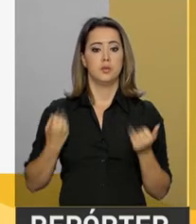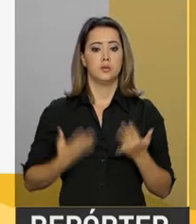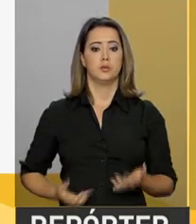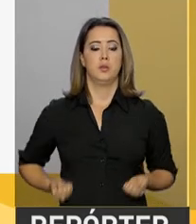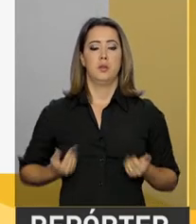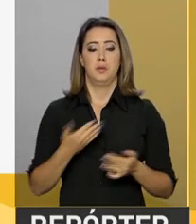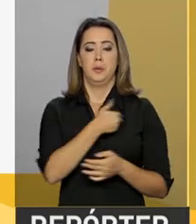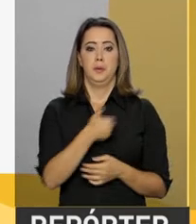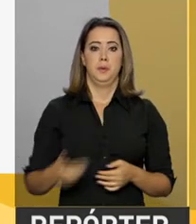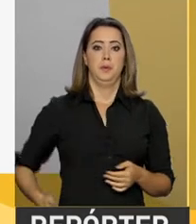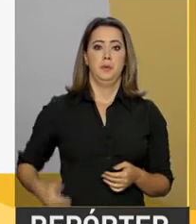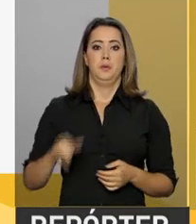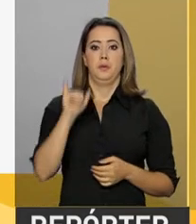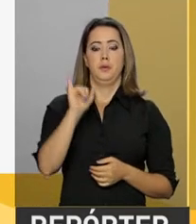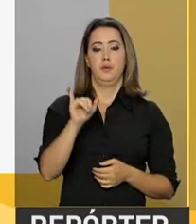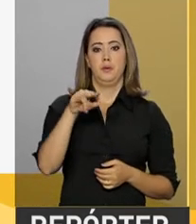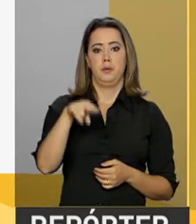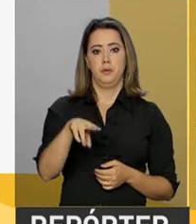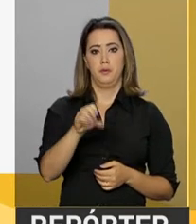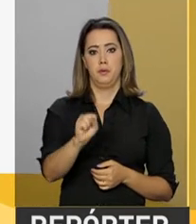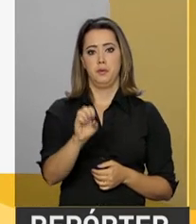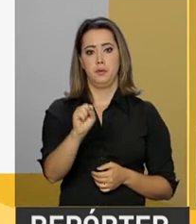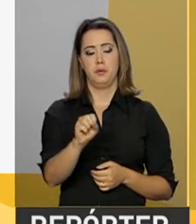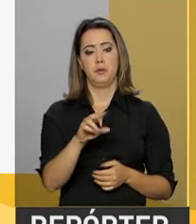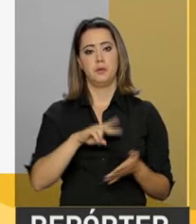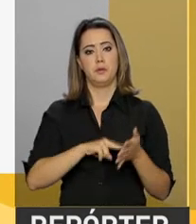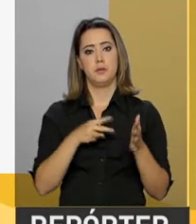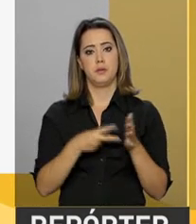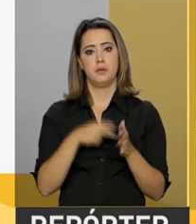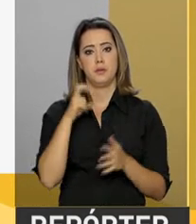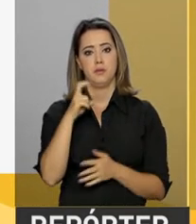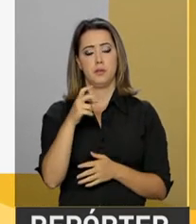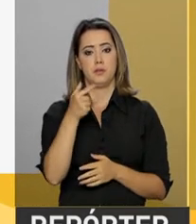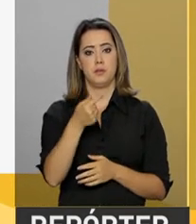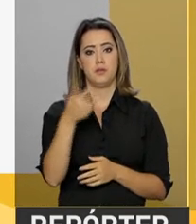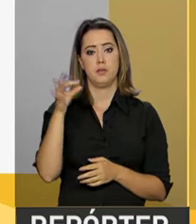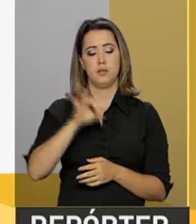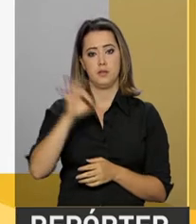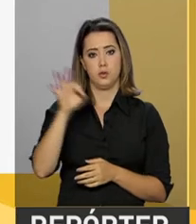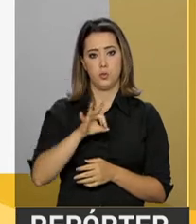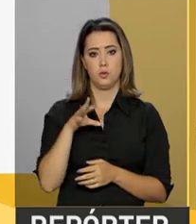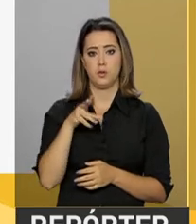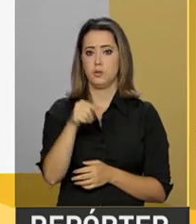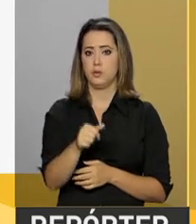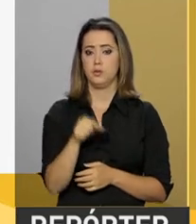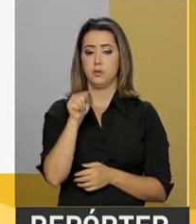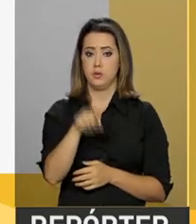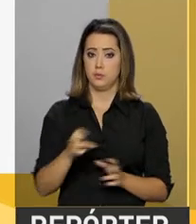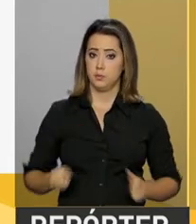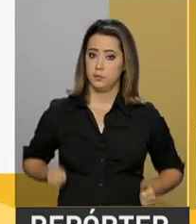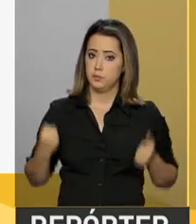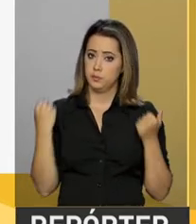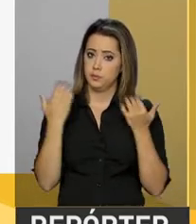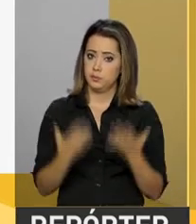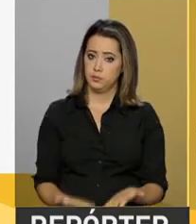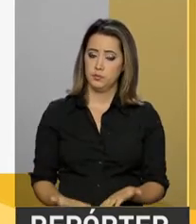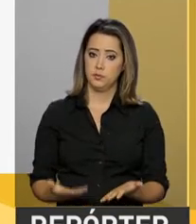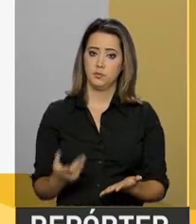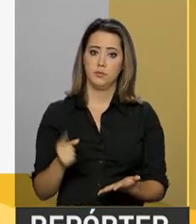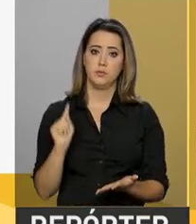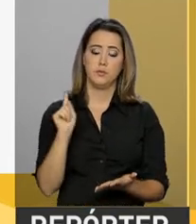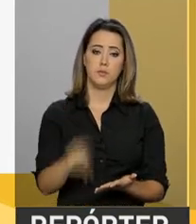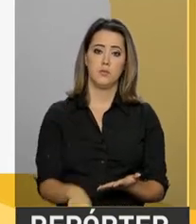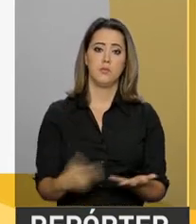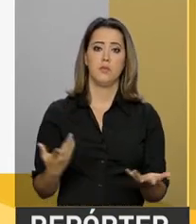é despesa previdenciária que conta 57 por cento da despesa e essa é uma despesa aqui